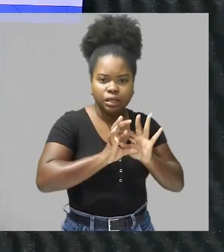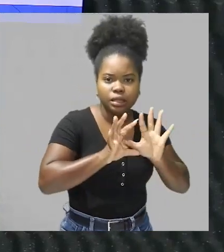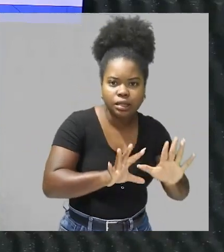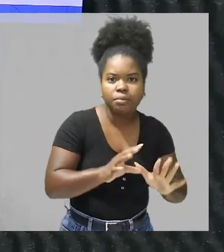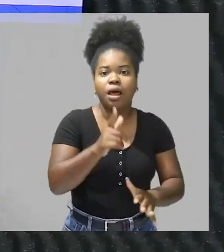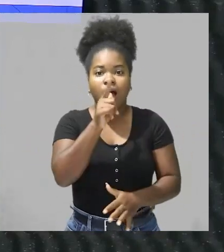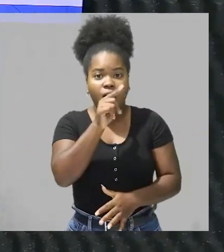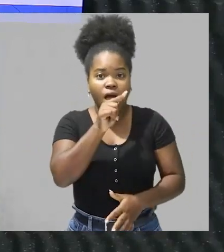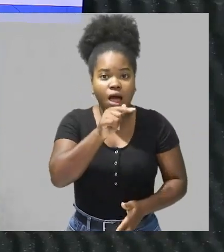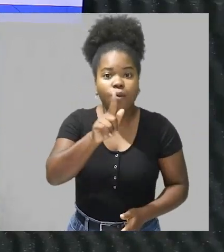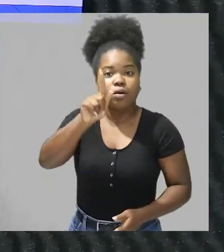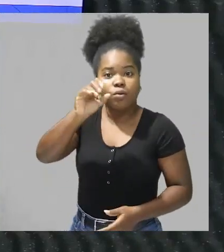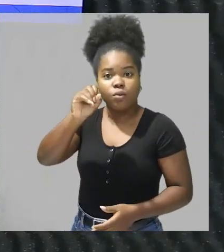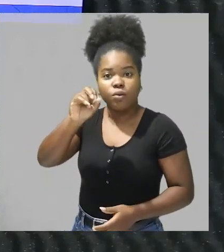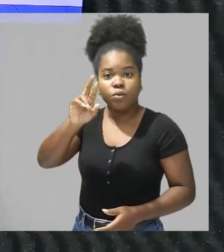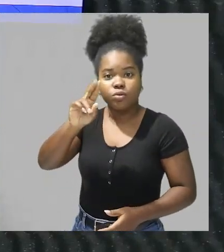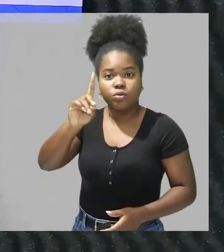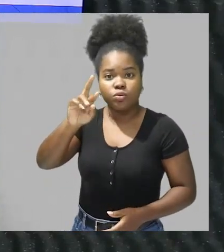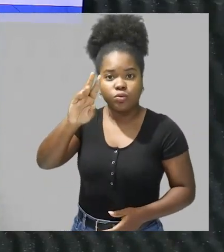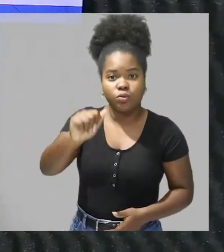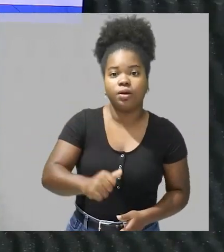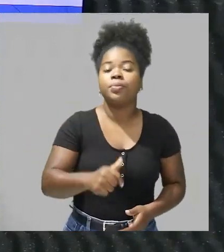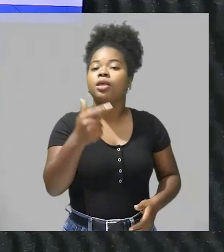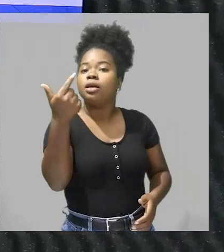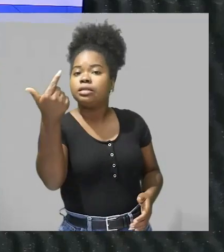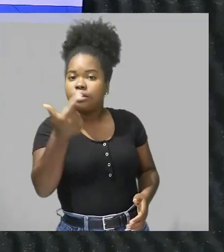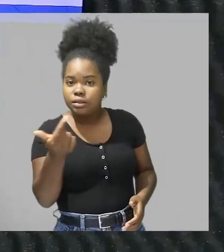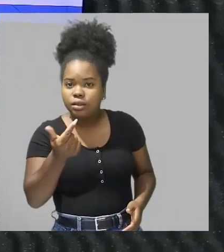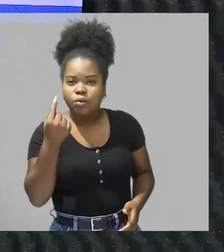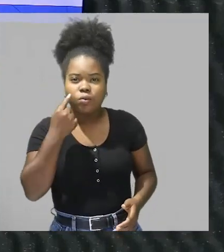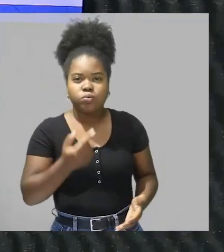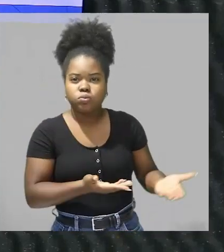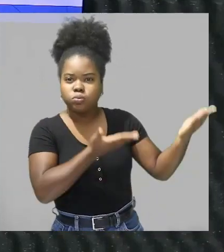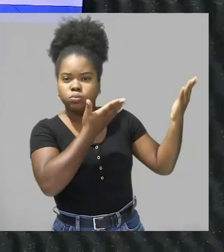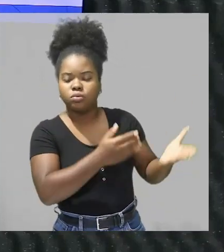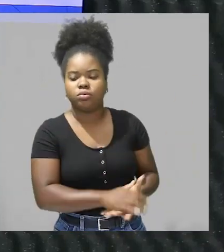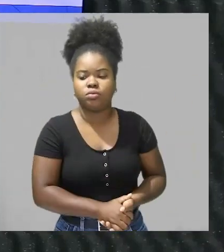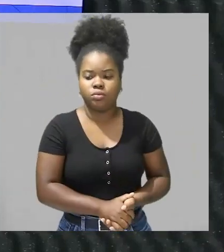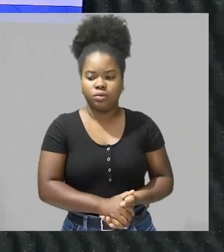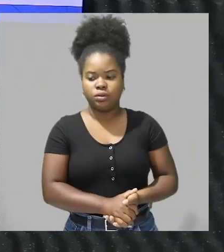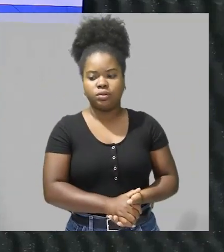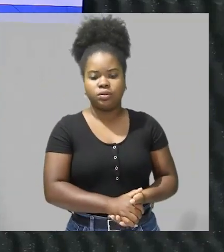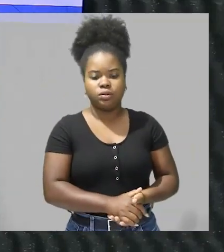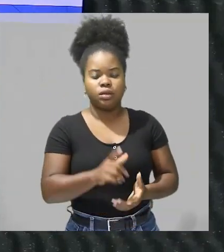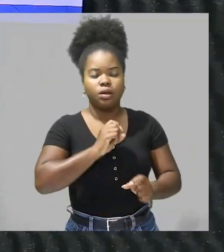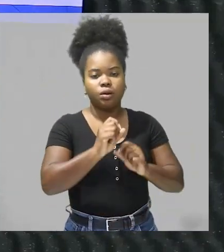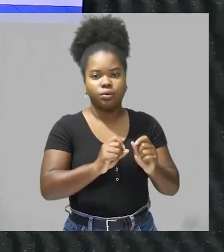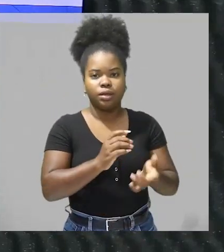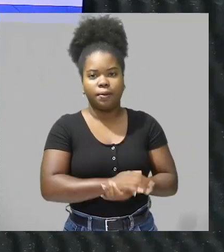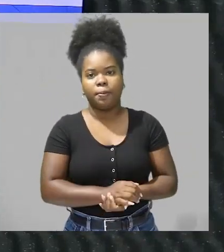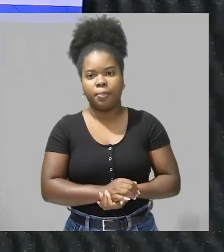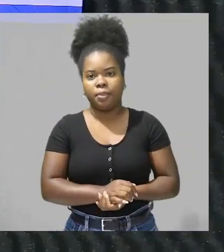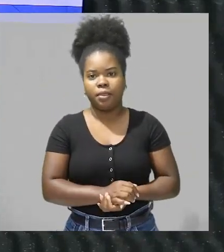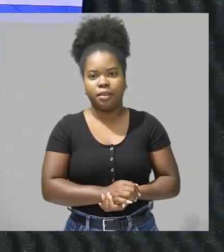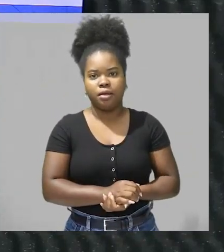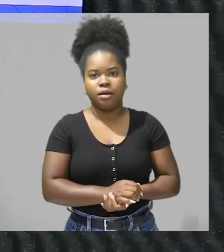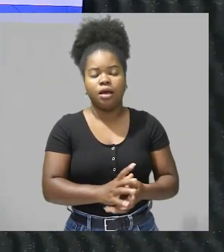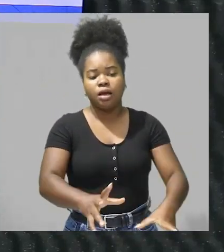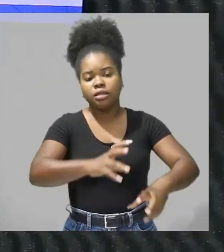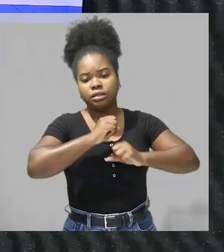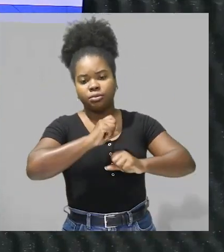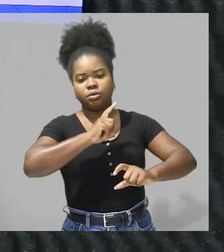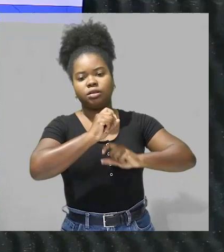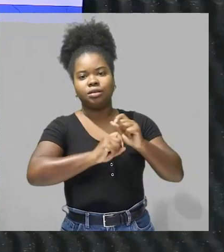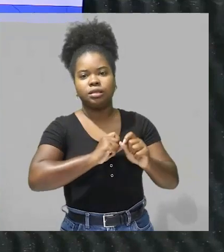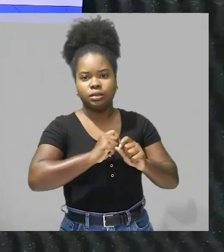seria o Primeiro Momento segundo caixa de passagem então recebe o que vem dos banheiros